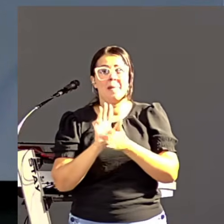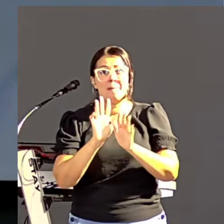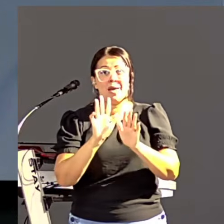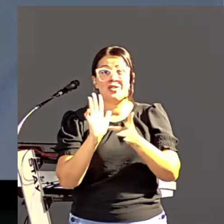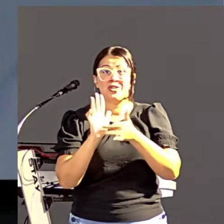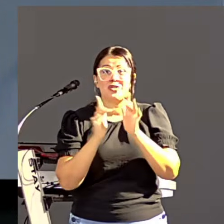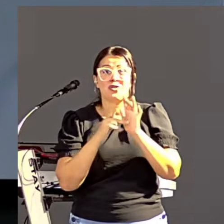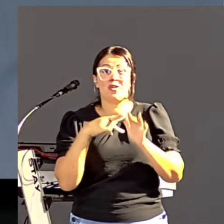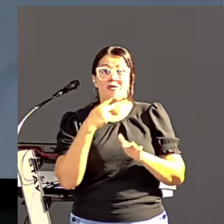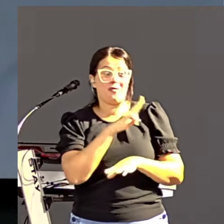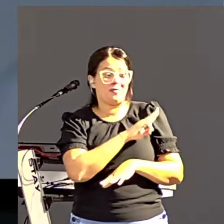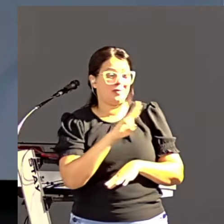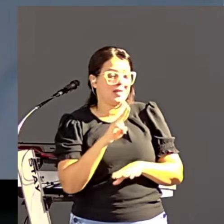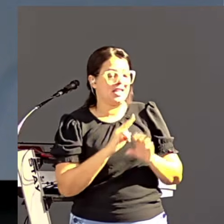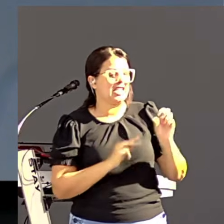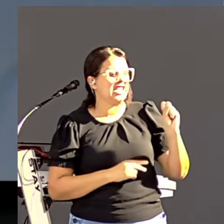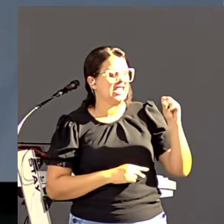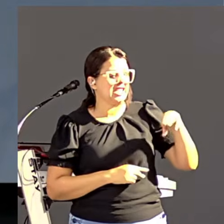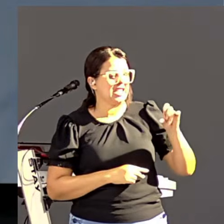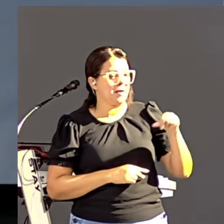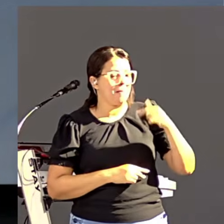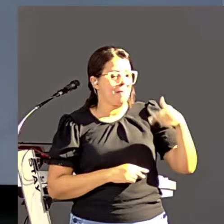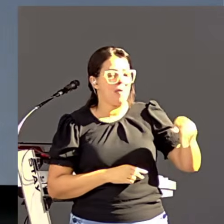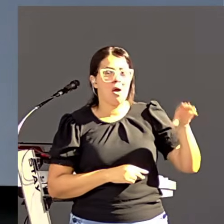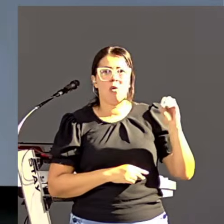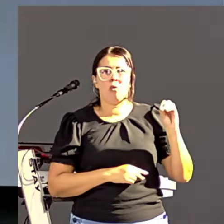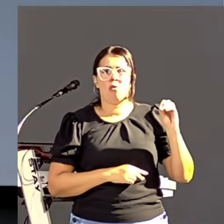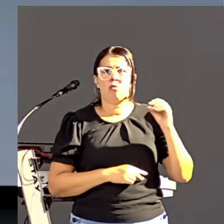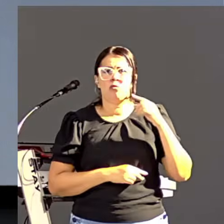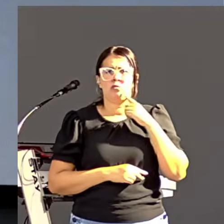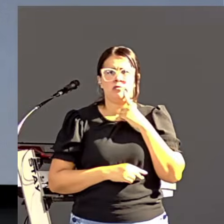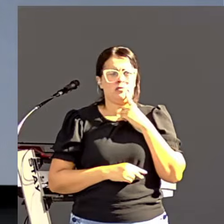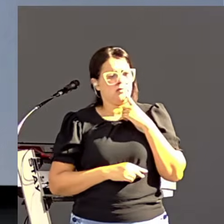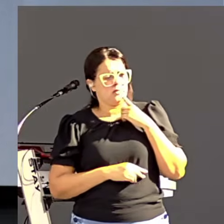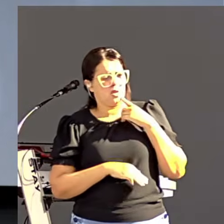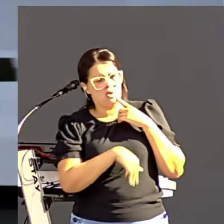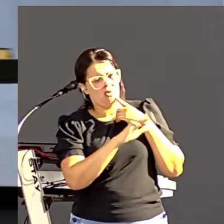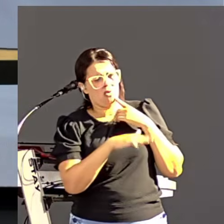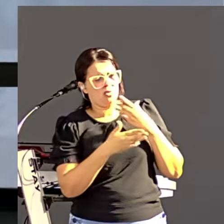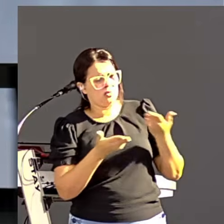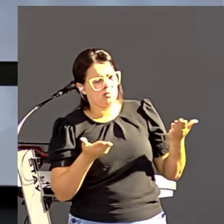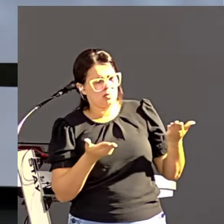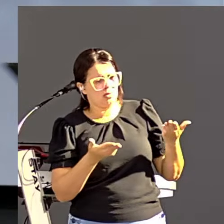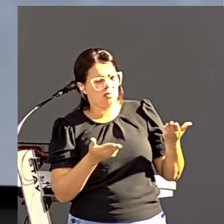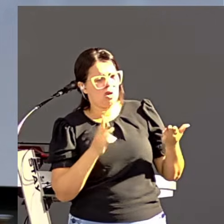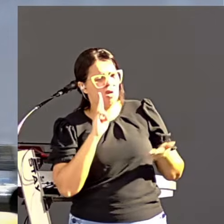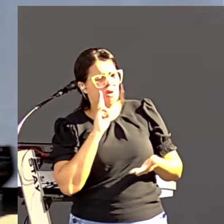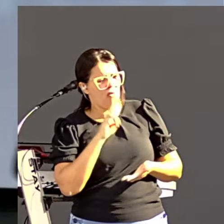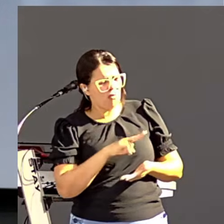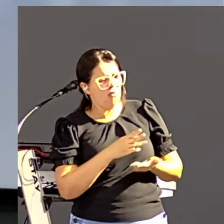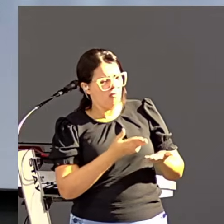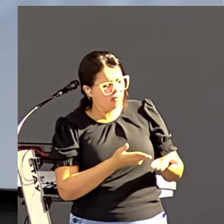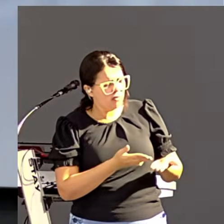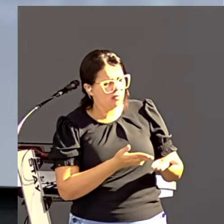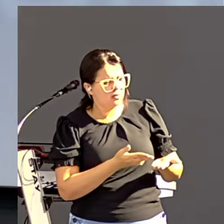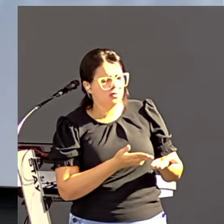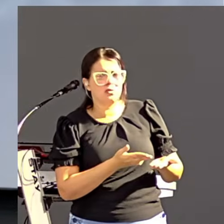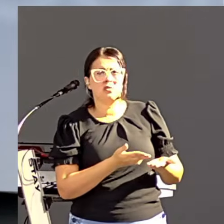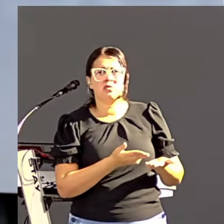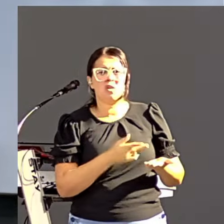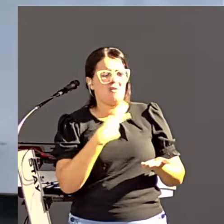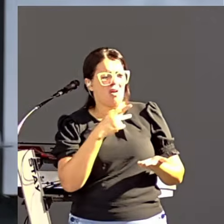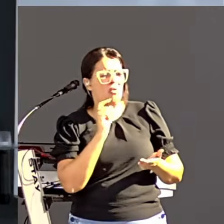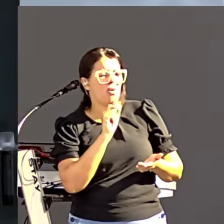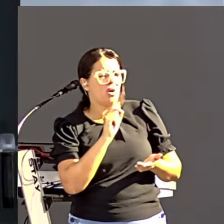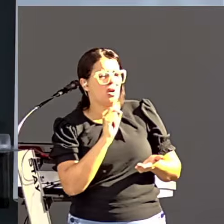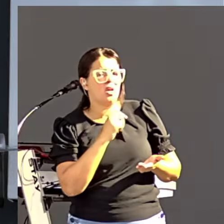de Simão. Simão, ô Simão, eu ouvi o que você disse.